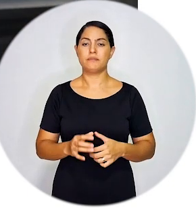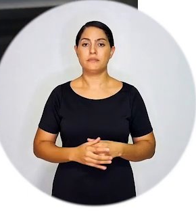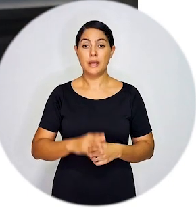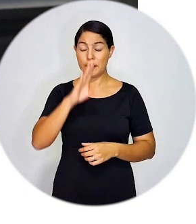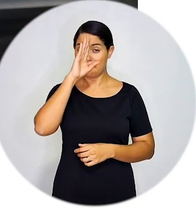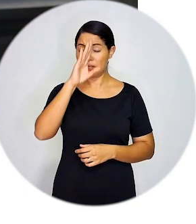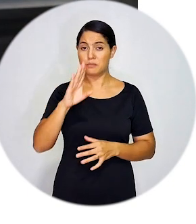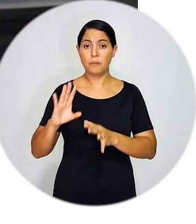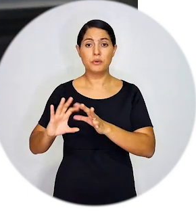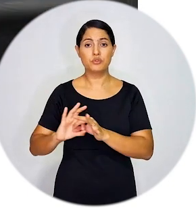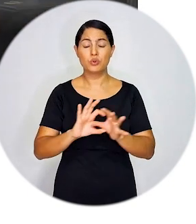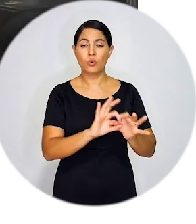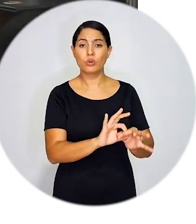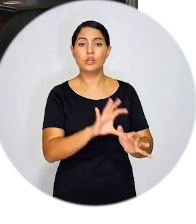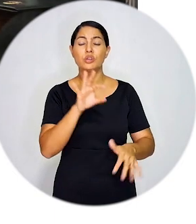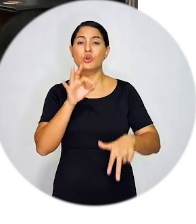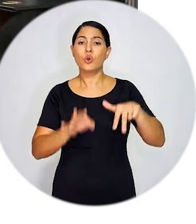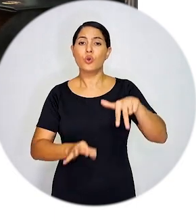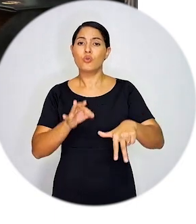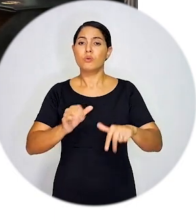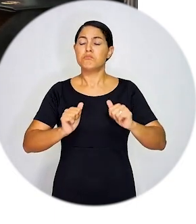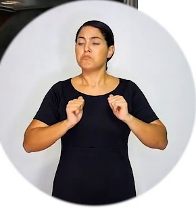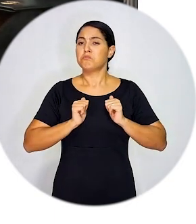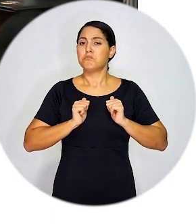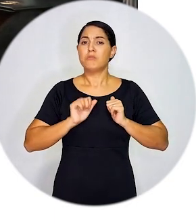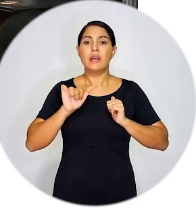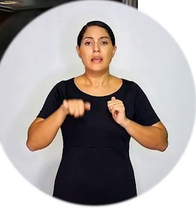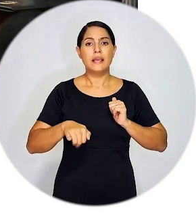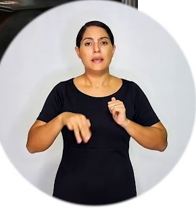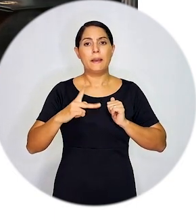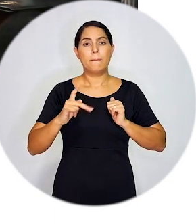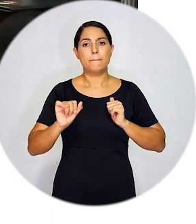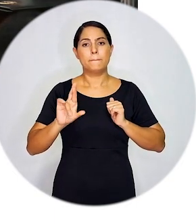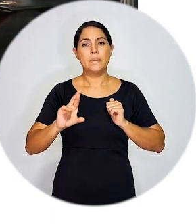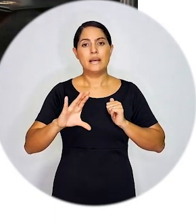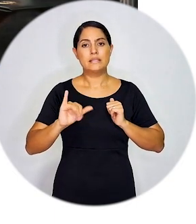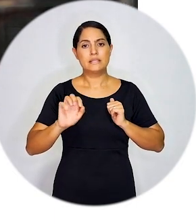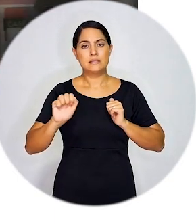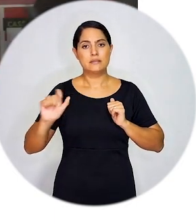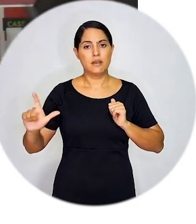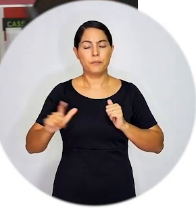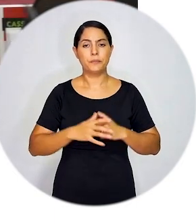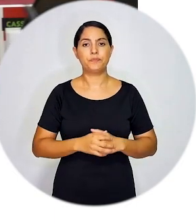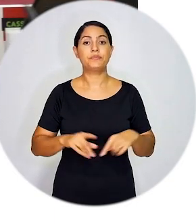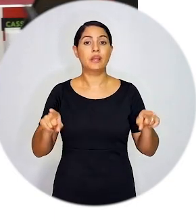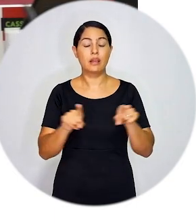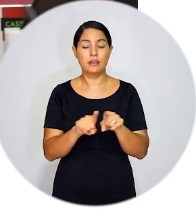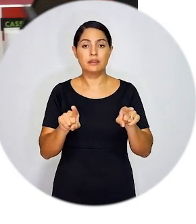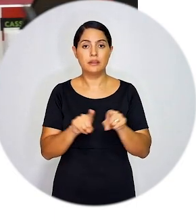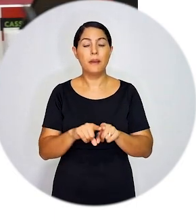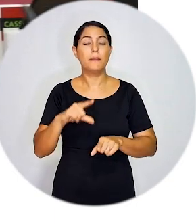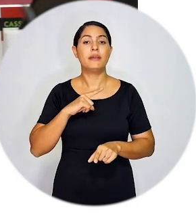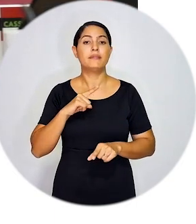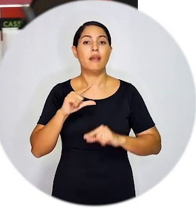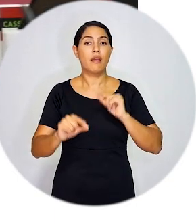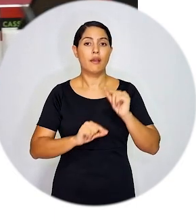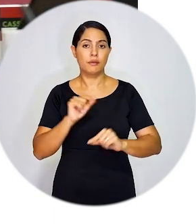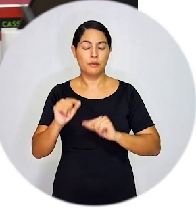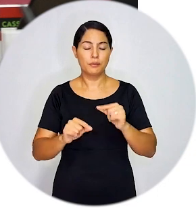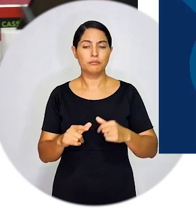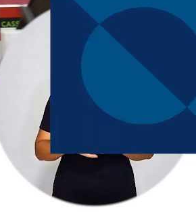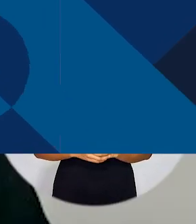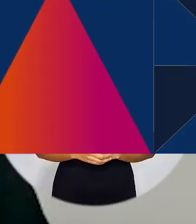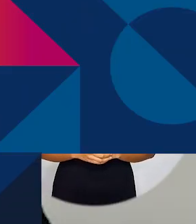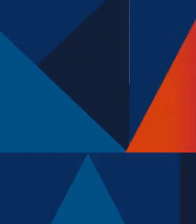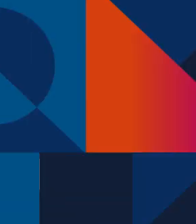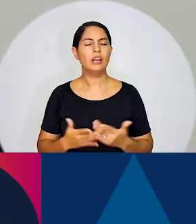cidadão, uma garantia principalmente de imparcialidade no julgamento do seu caso, da sua ação.